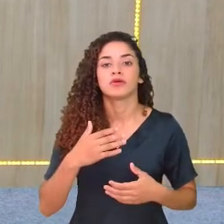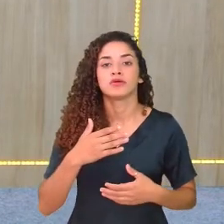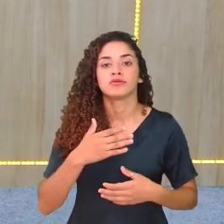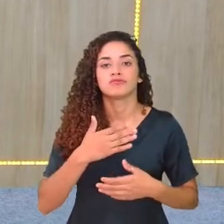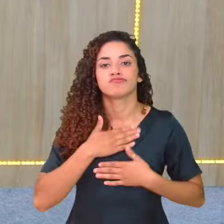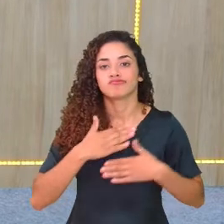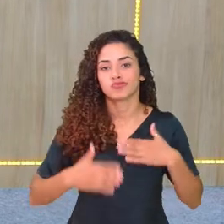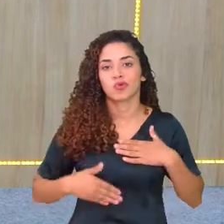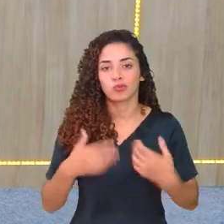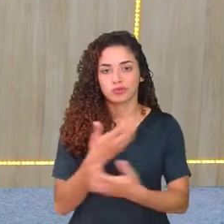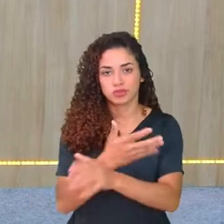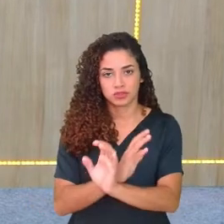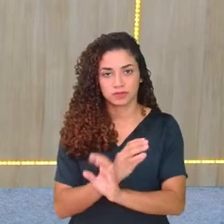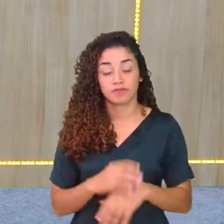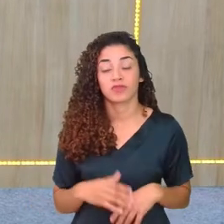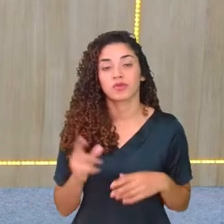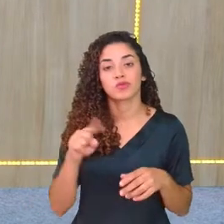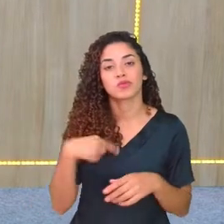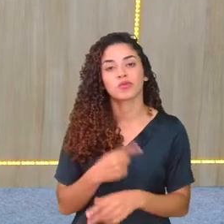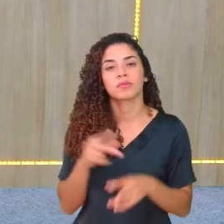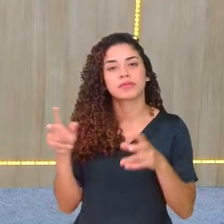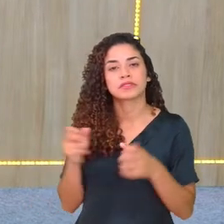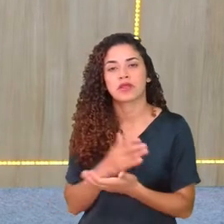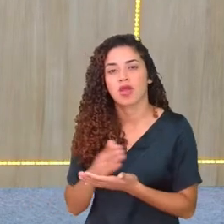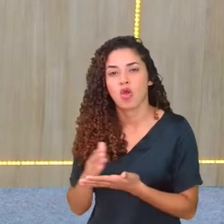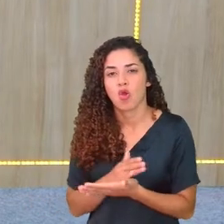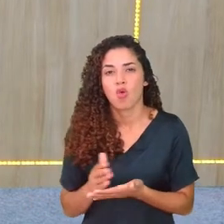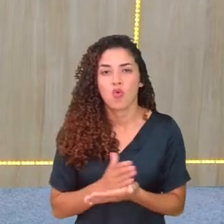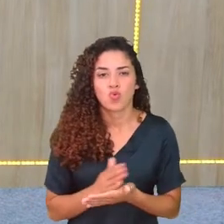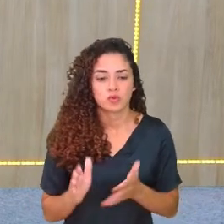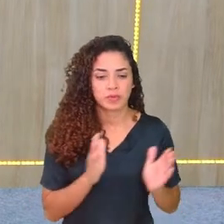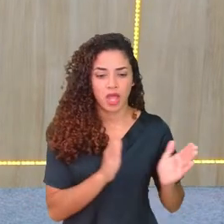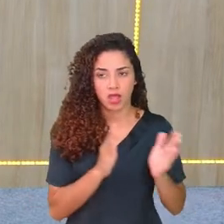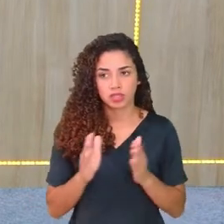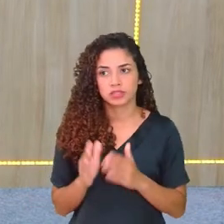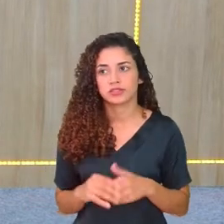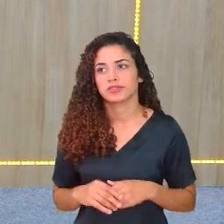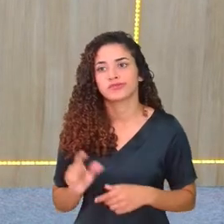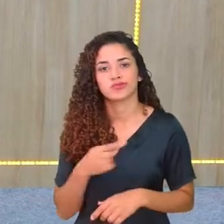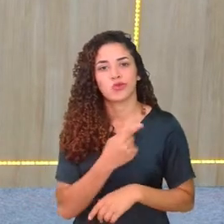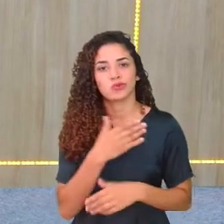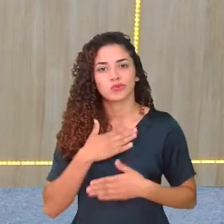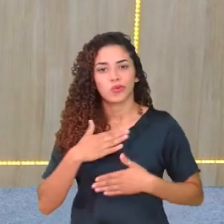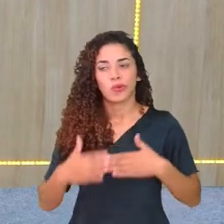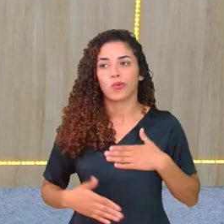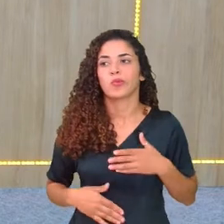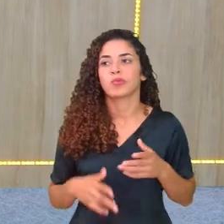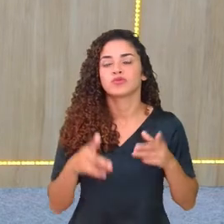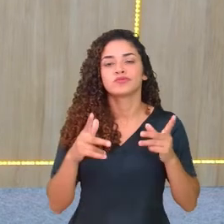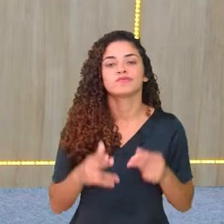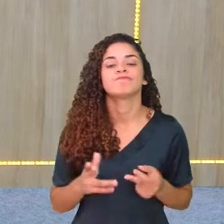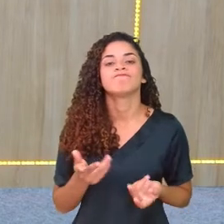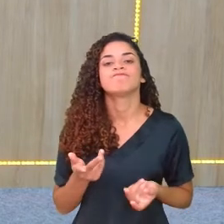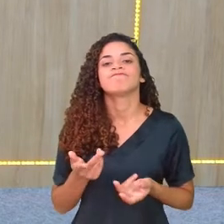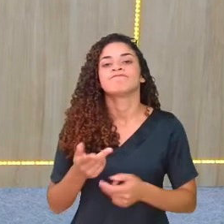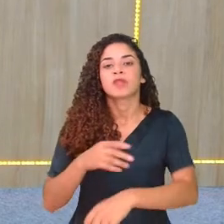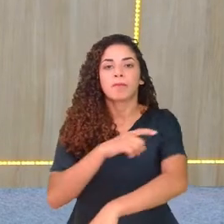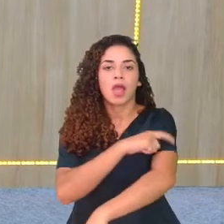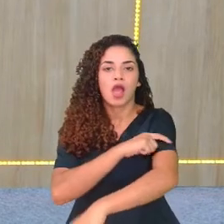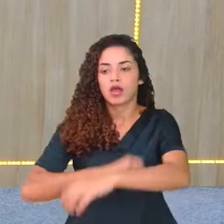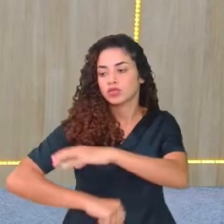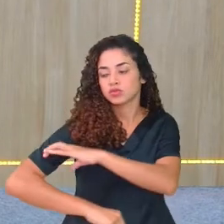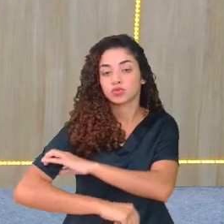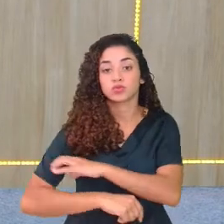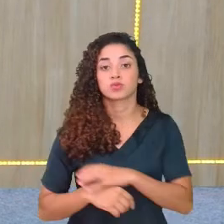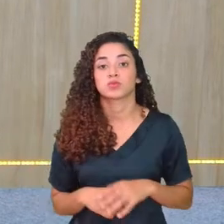A gente percebe que em algumas partes, né, do nosso corpo, no caso do braço, a gente vai ver a questão do braço e o antebraço e